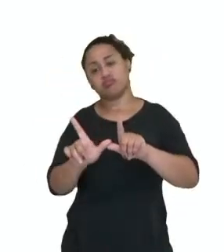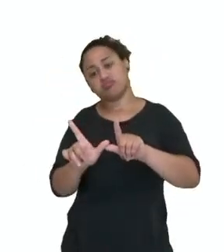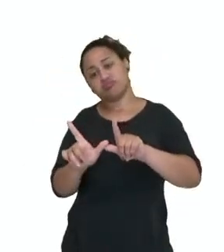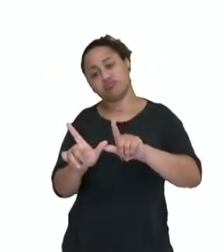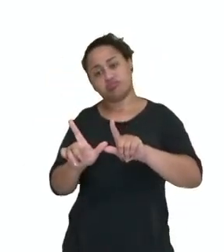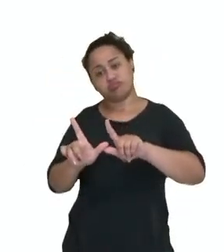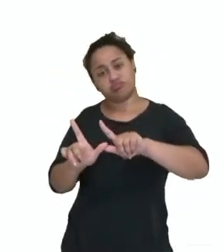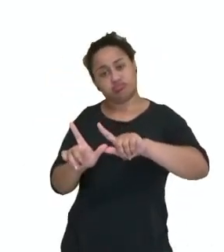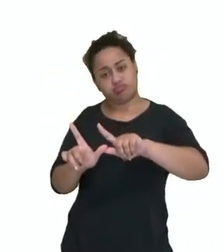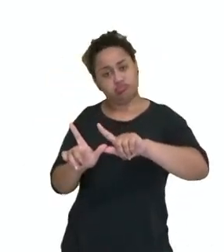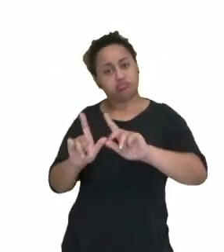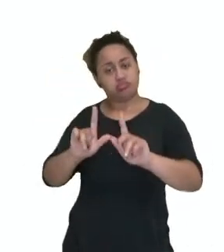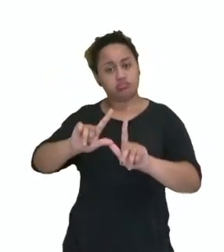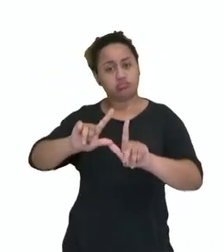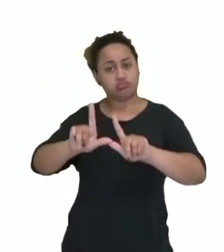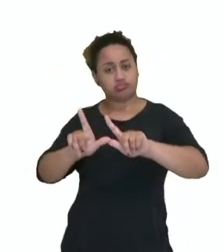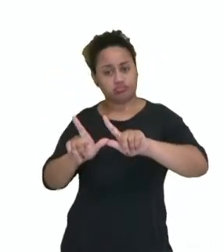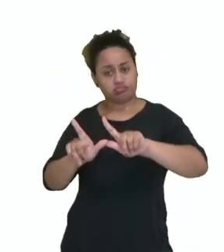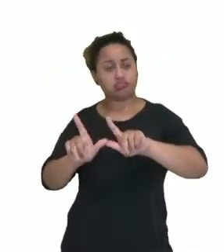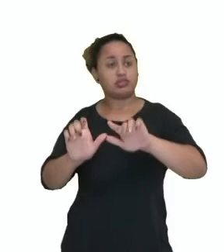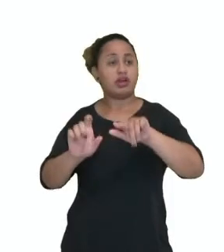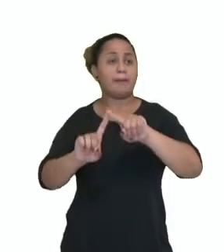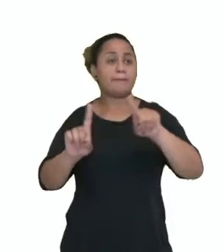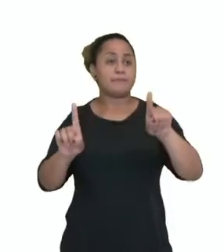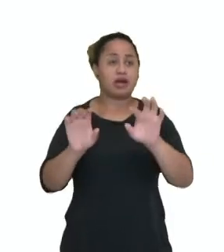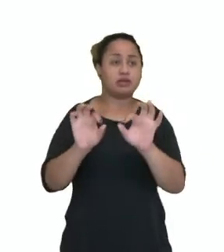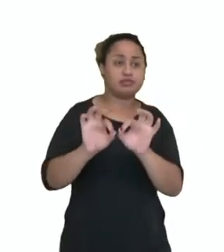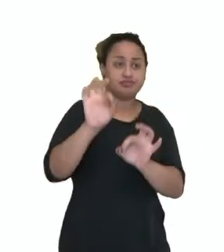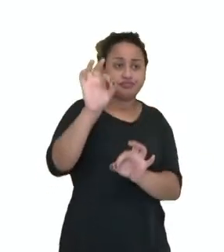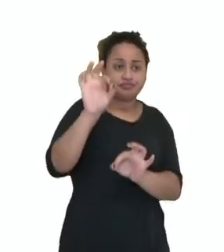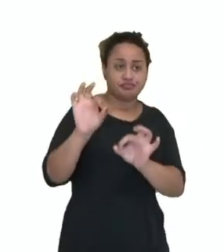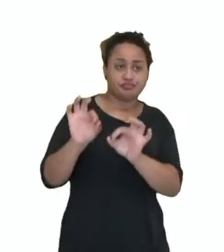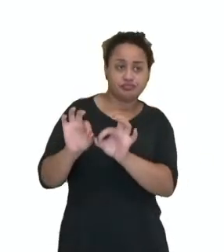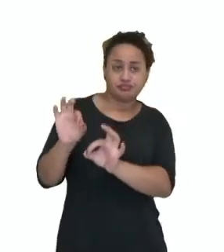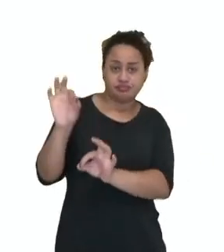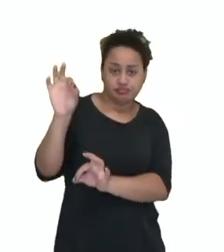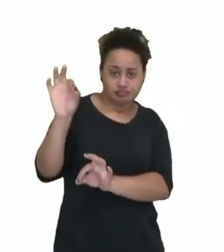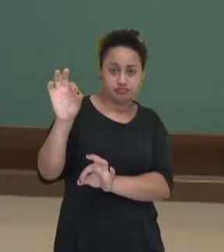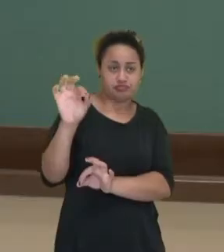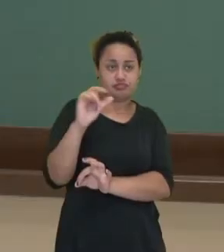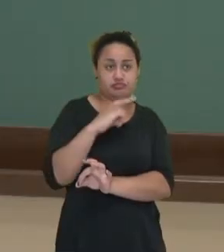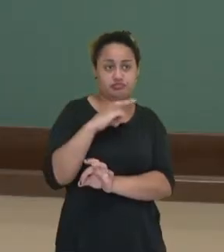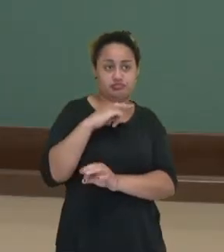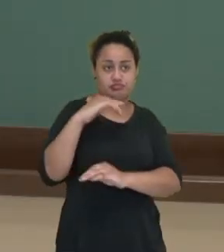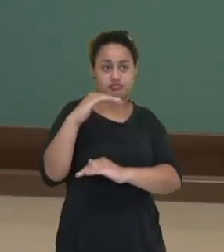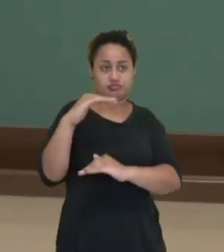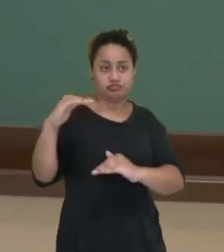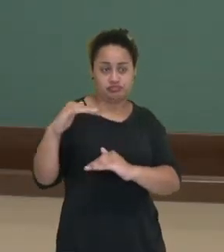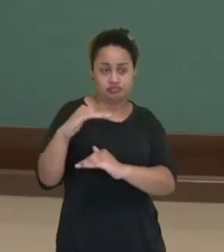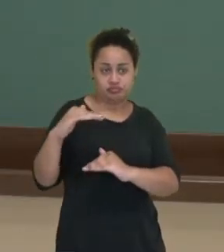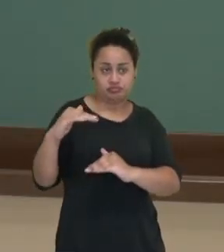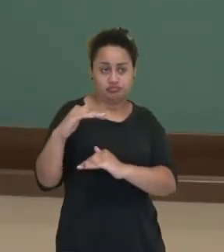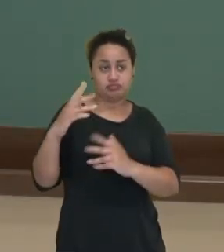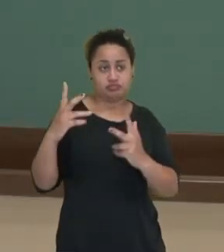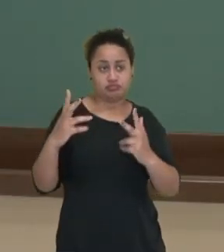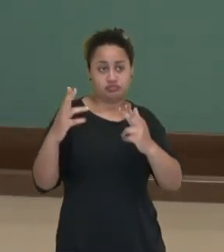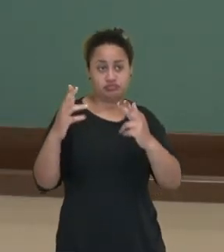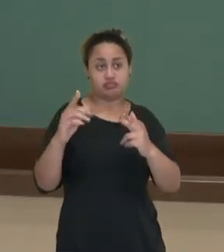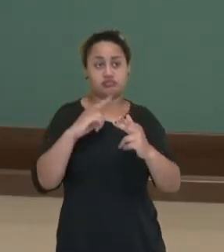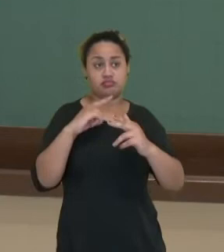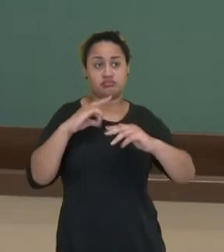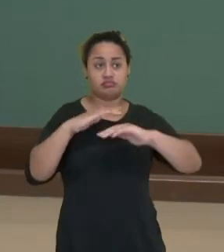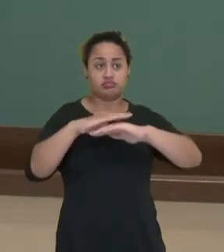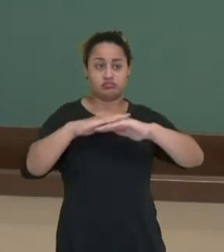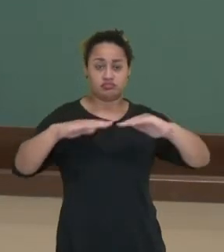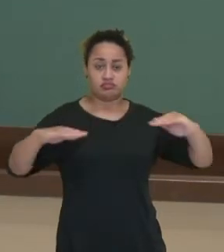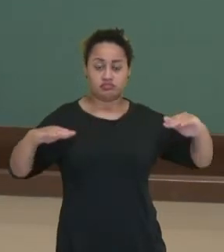ângulo diferente de 90 graus. Mas esta altura e esta altura entre os dois são iguais e tem um plano